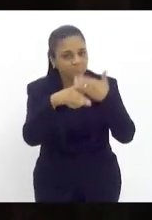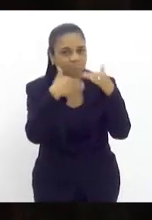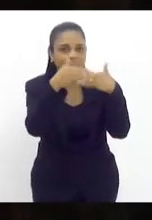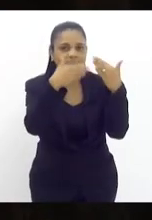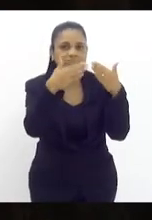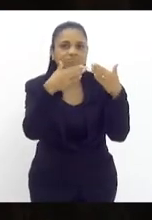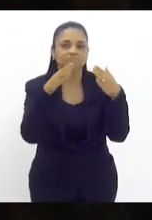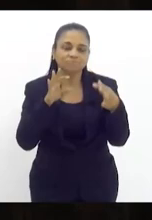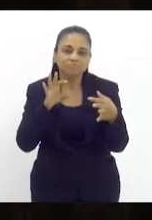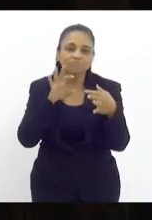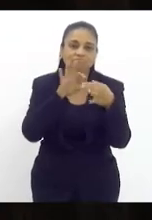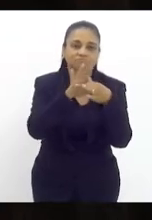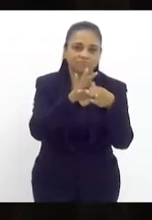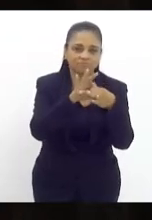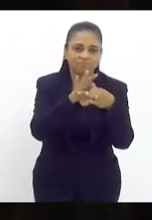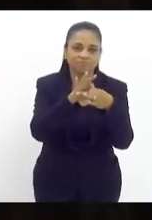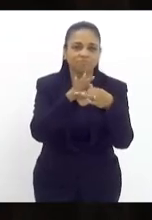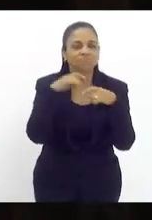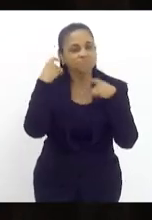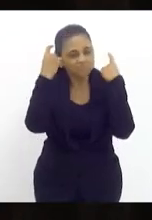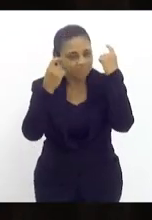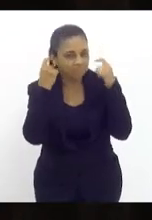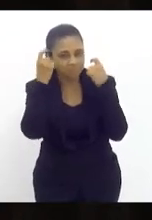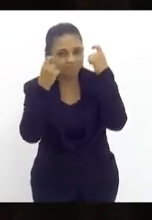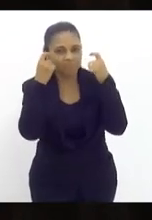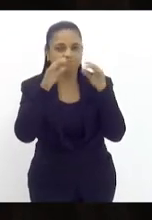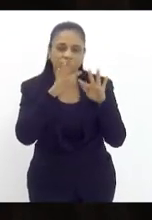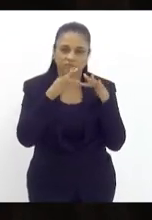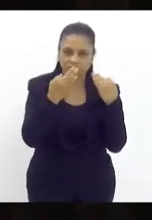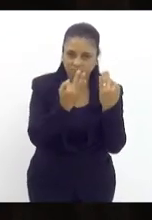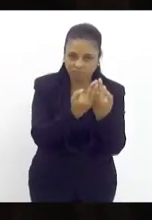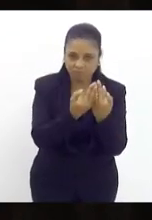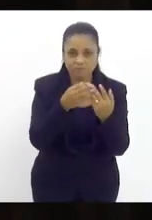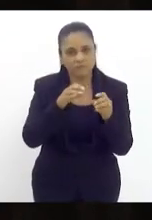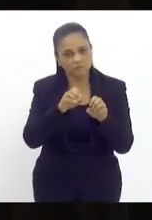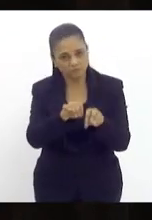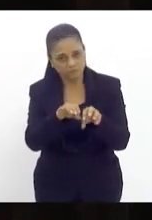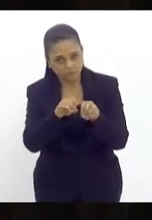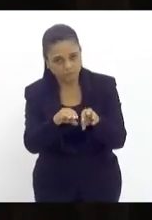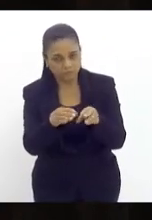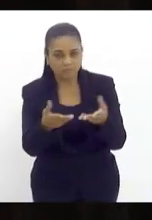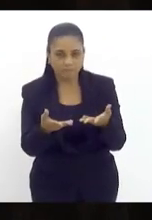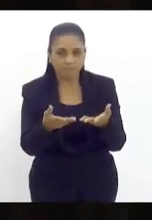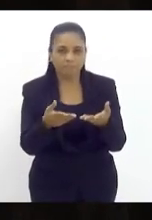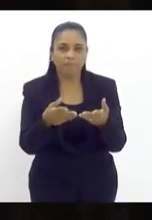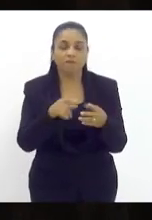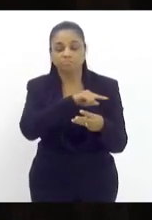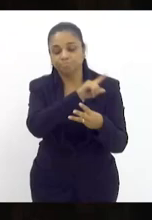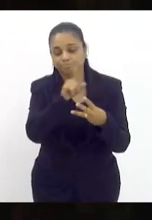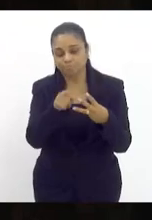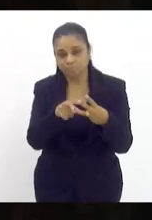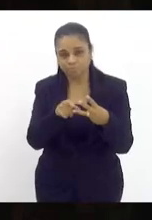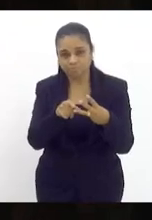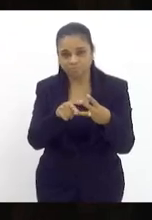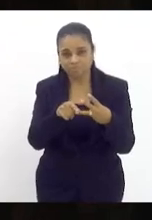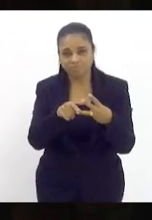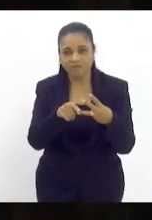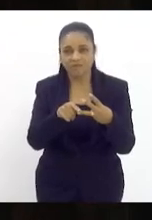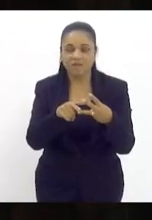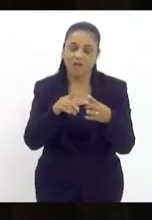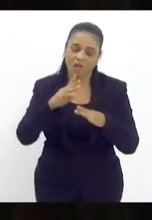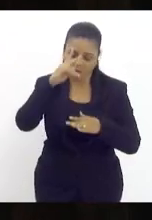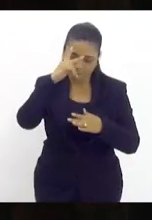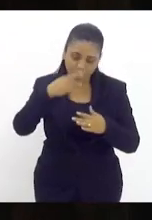fazer vingar essa preocupação com a família e também com a educação. Né? E a terceira coisa é a nossa própria